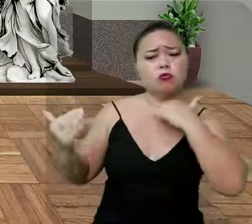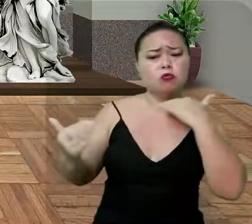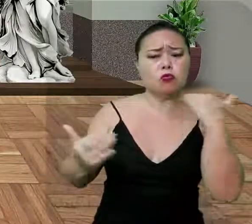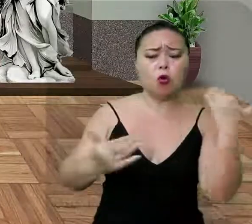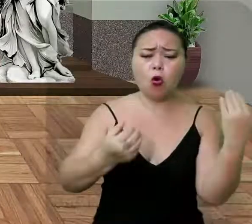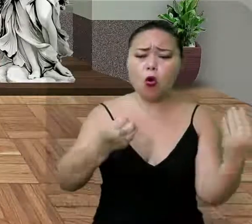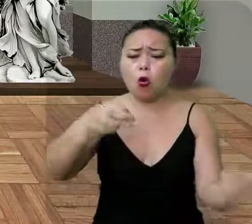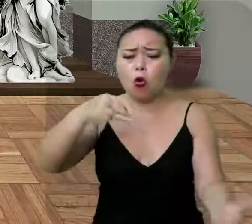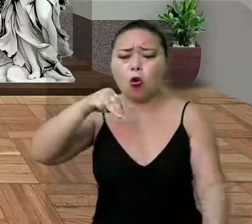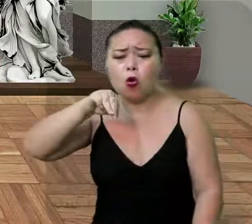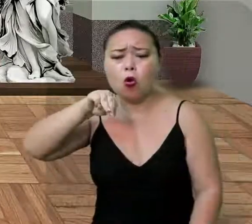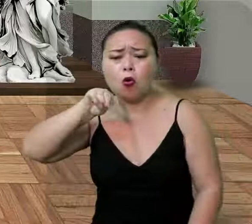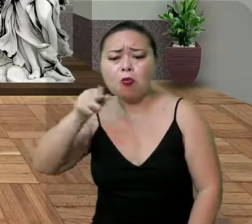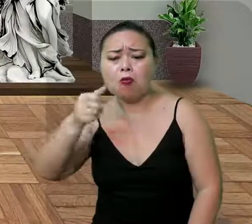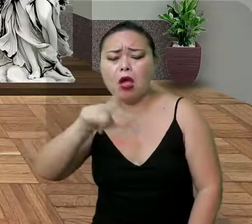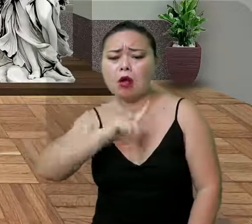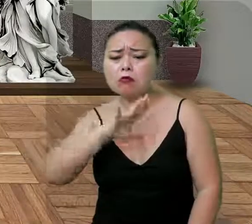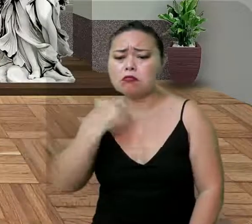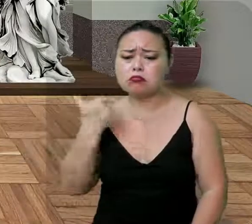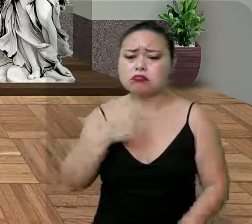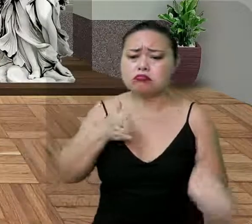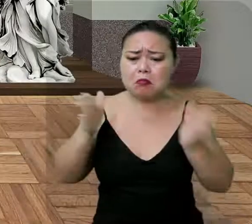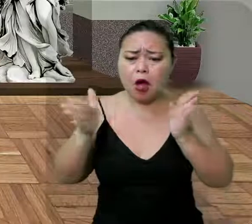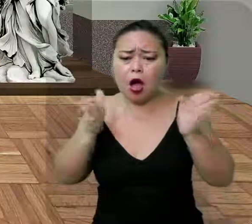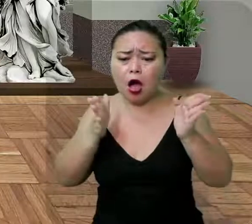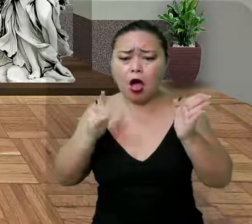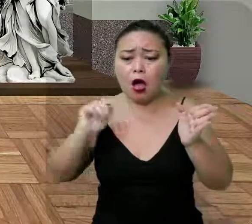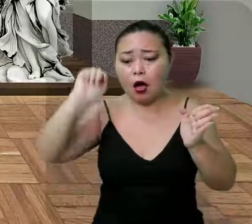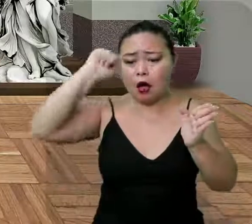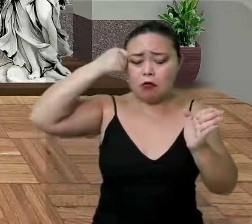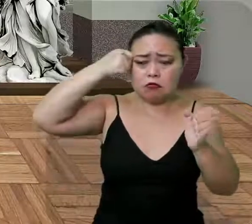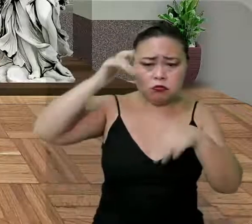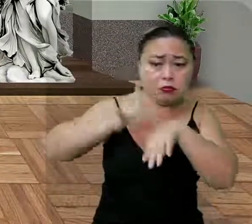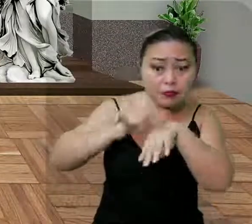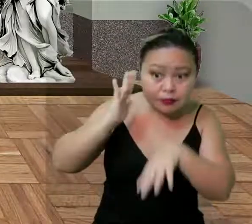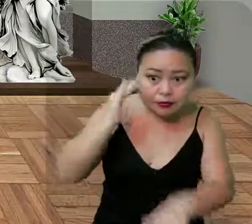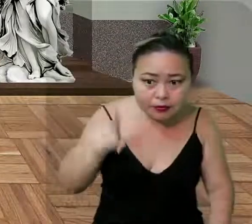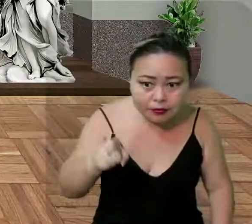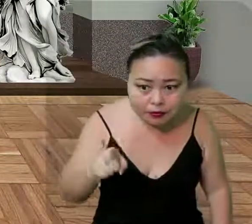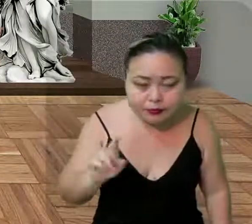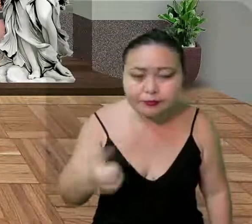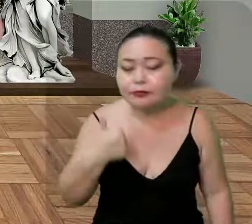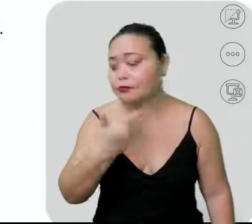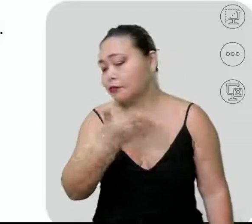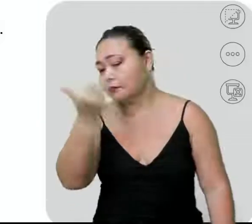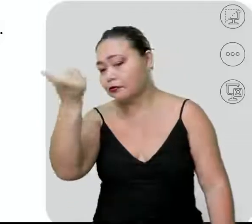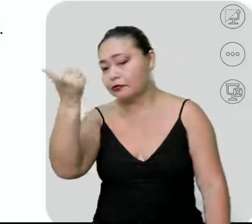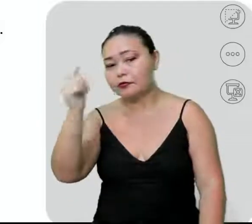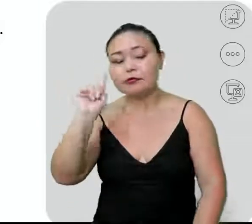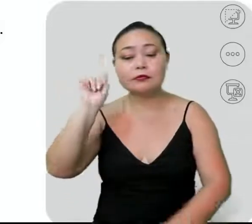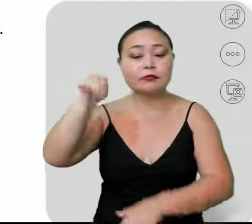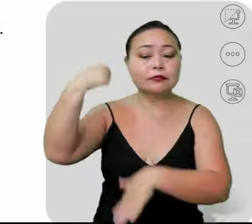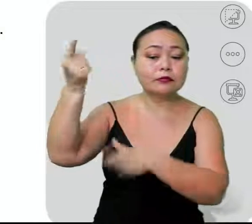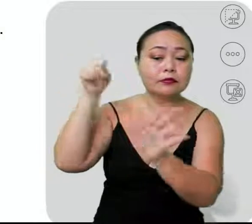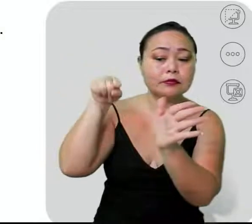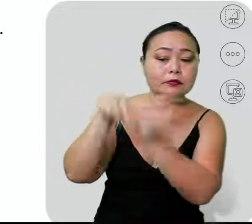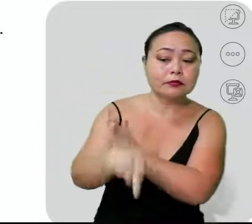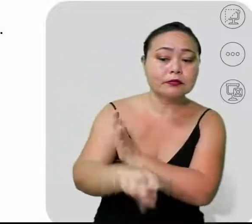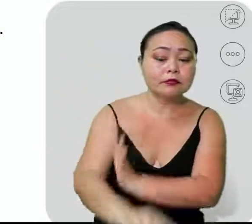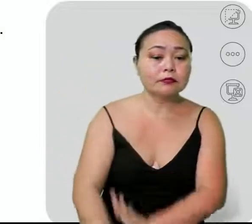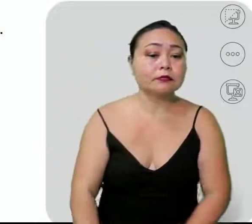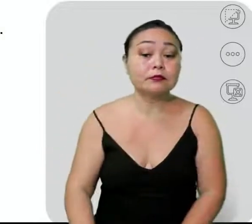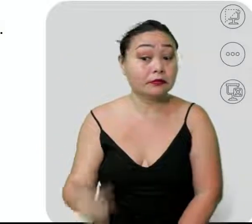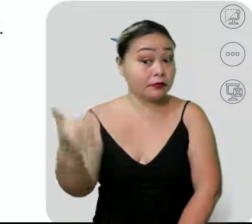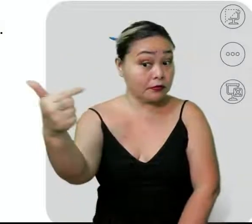ó milhões de pessoas durante a peste negra certo Deu para entender vamos lá posso Uma Questão